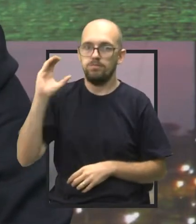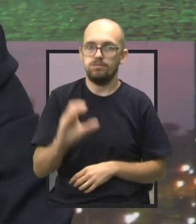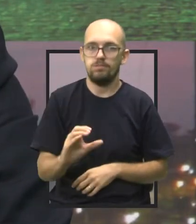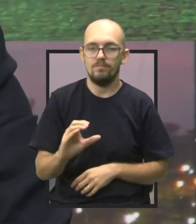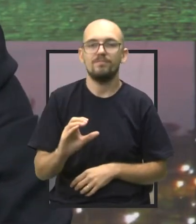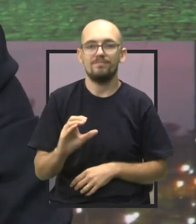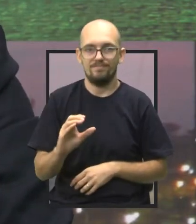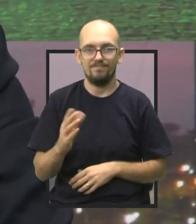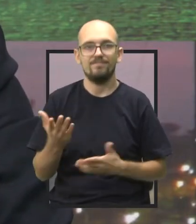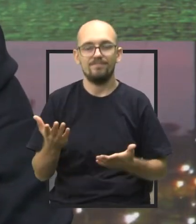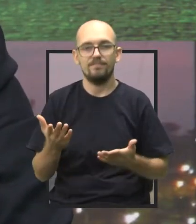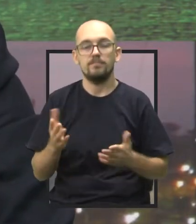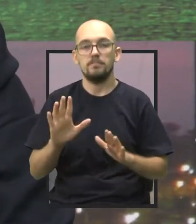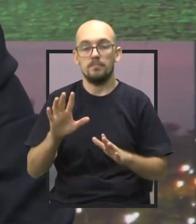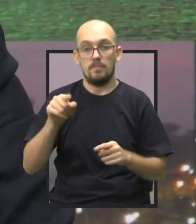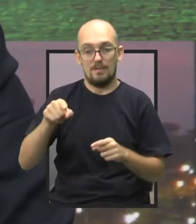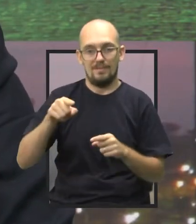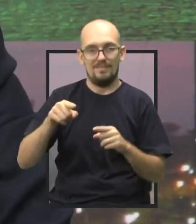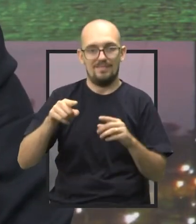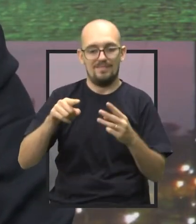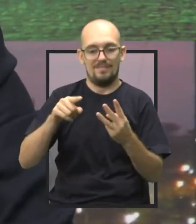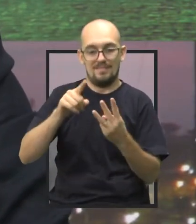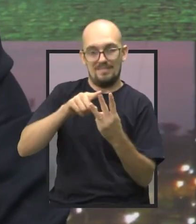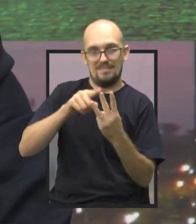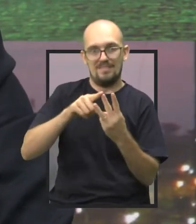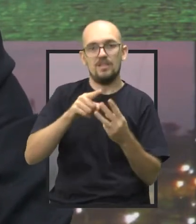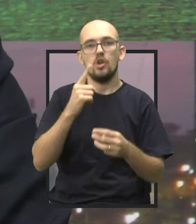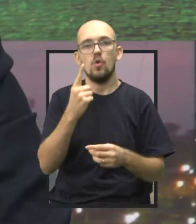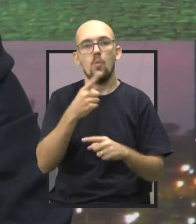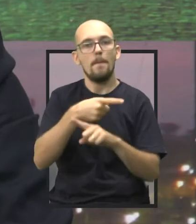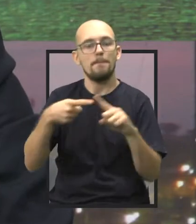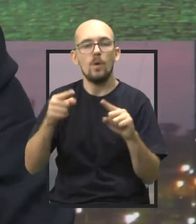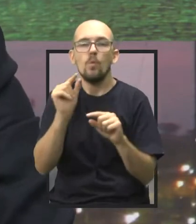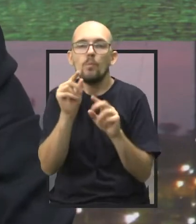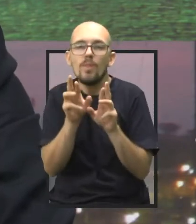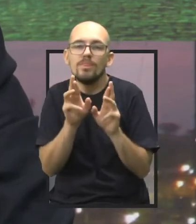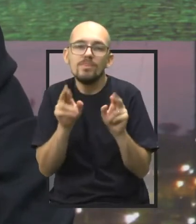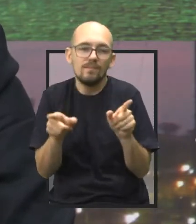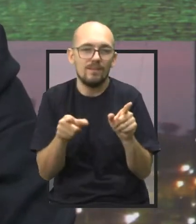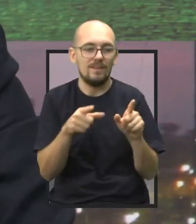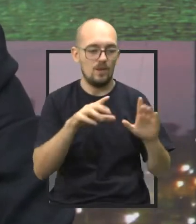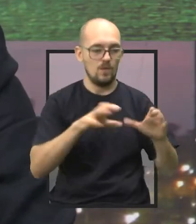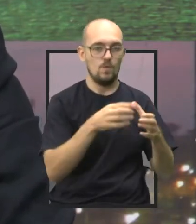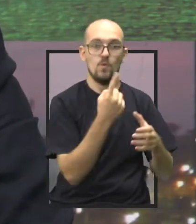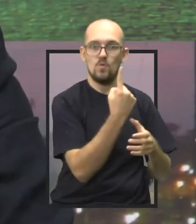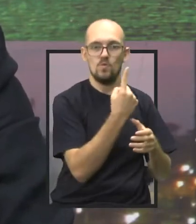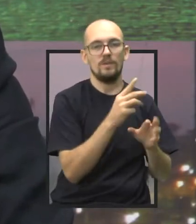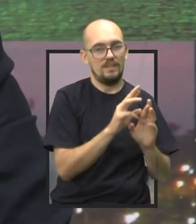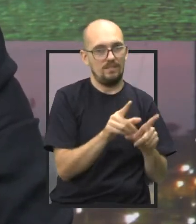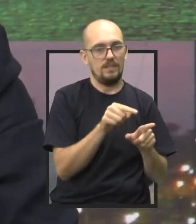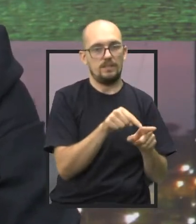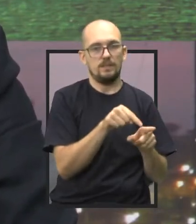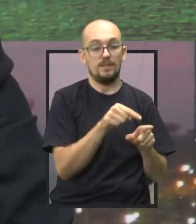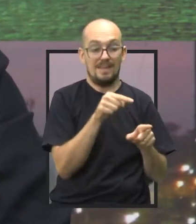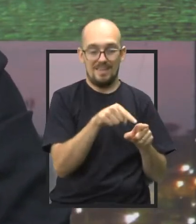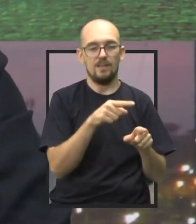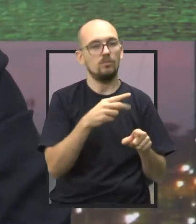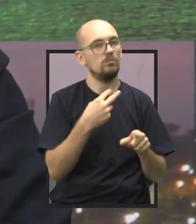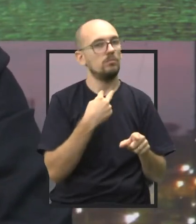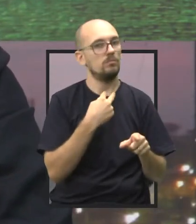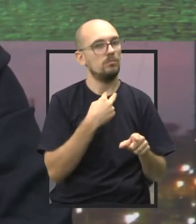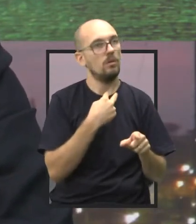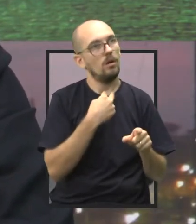Então, só que a faixa 1,5, ela vai diferenciar um pouco da faixa 1, em decorrência que a faixa 1 você pode ter o nome